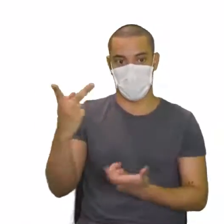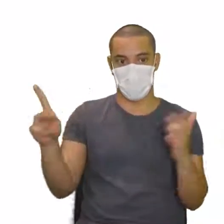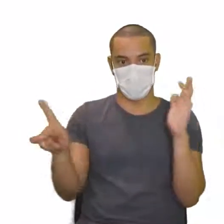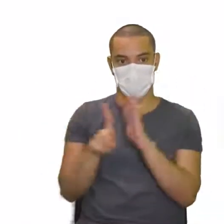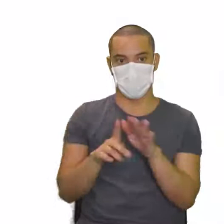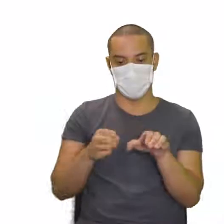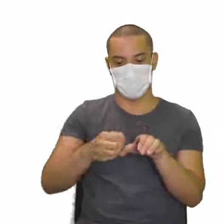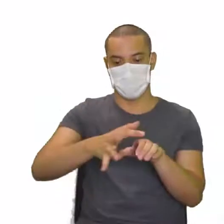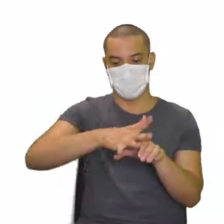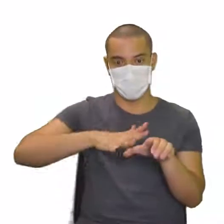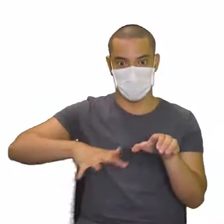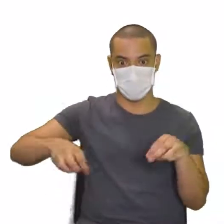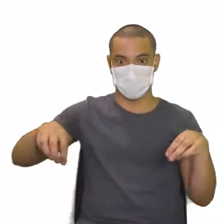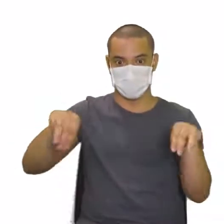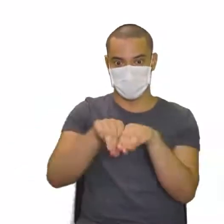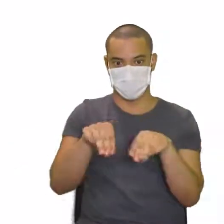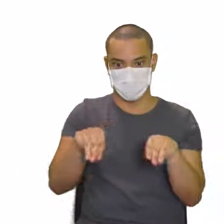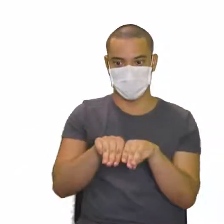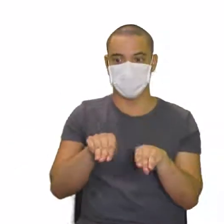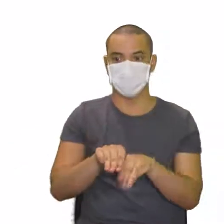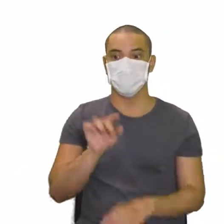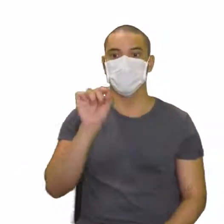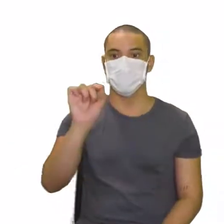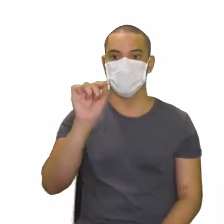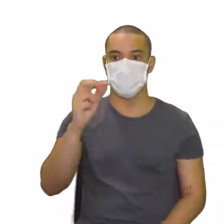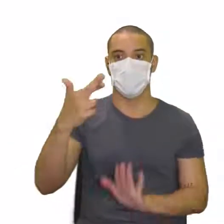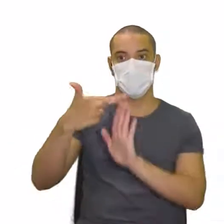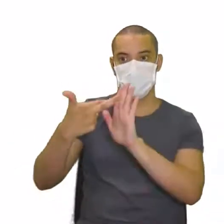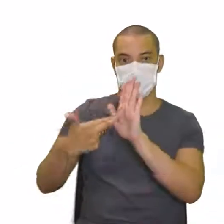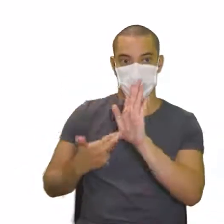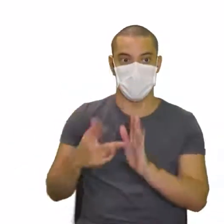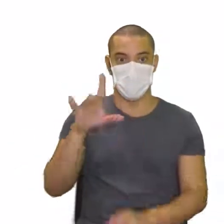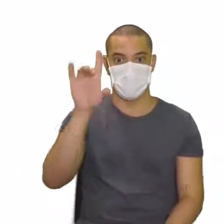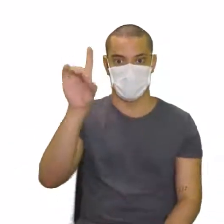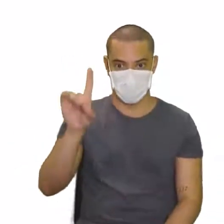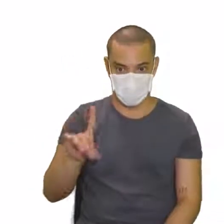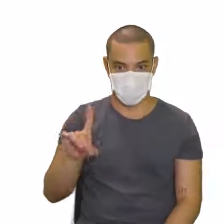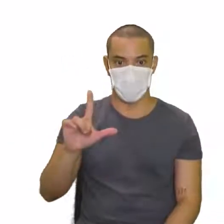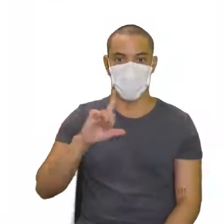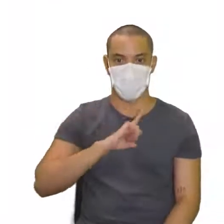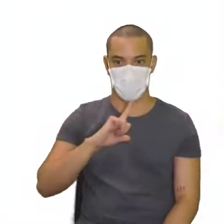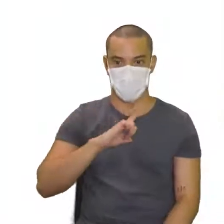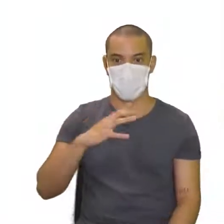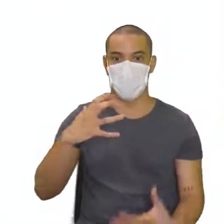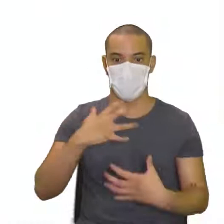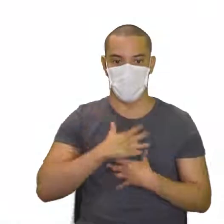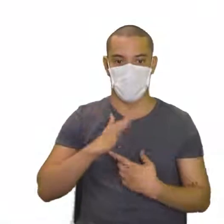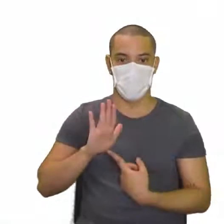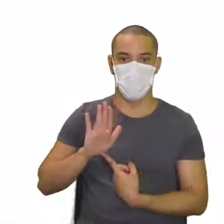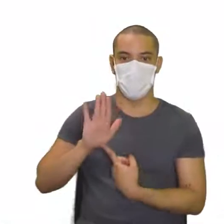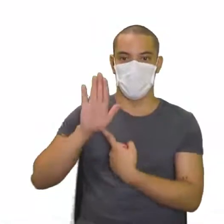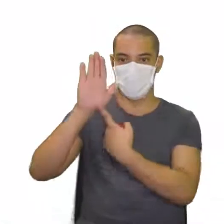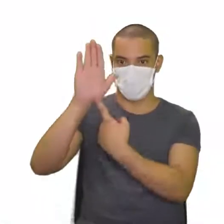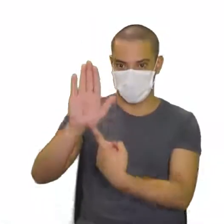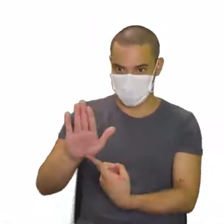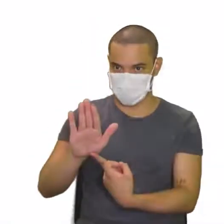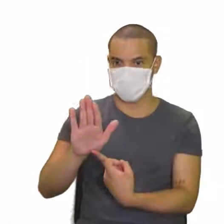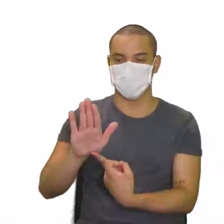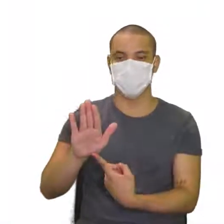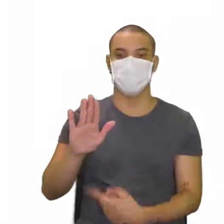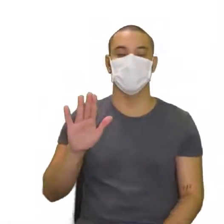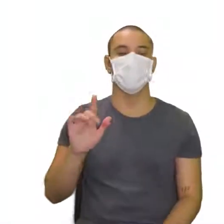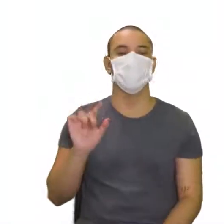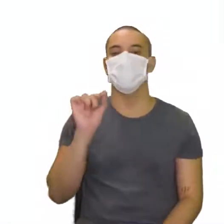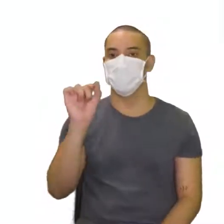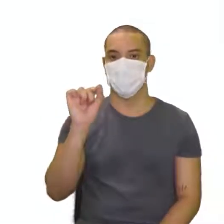aí, certo? Então, aqui, ó. Pela regra da mão direita, esse vetor tem sentido indicado na figura. E aqui,